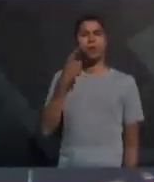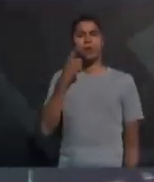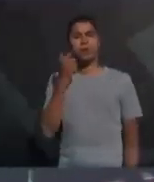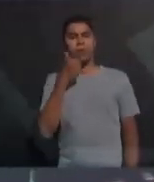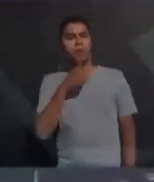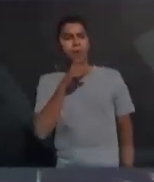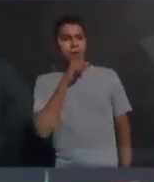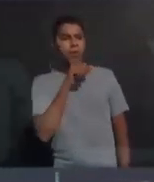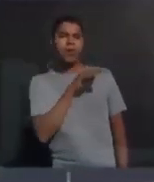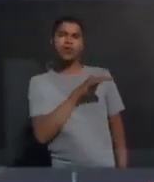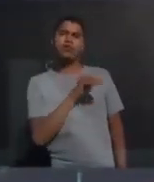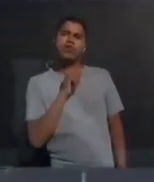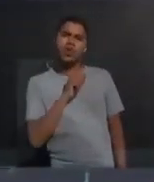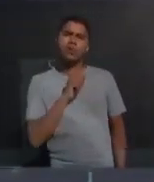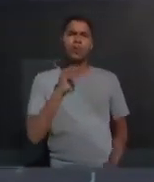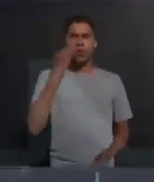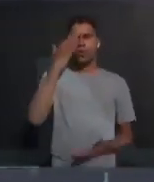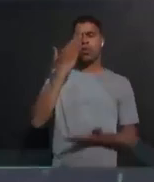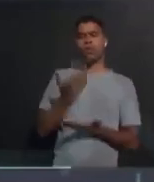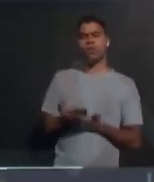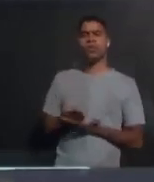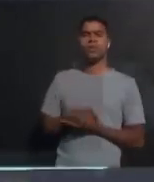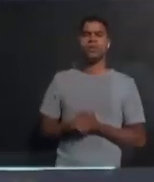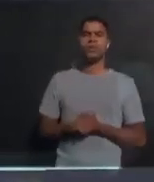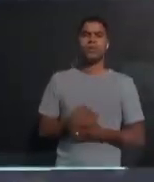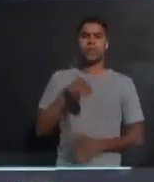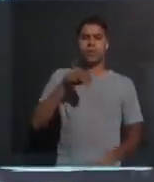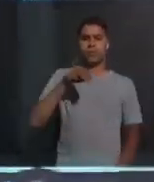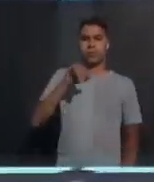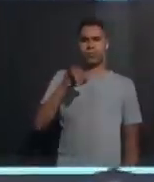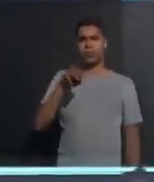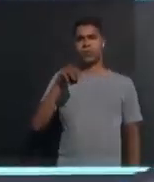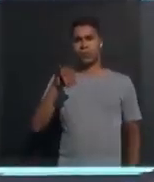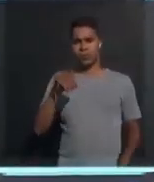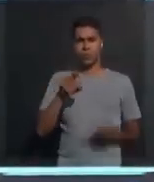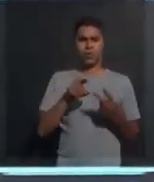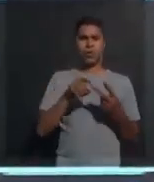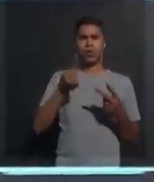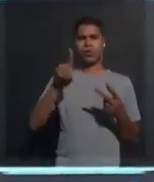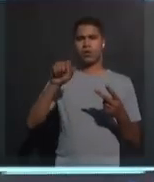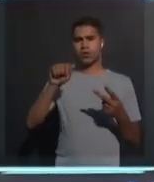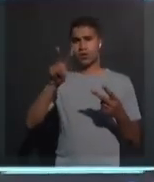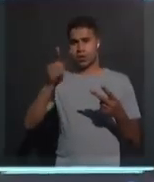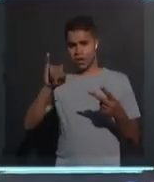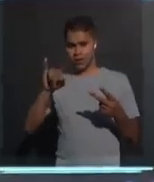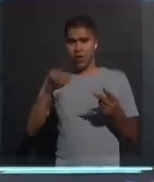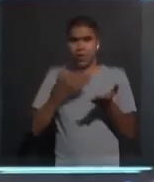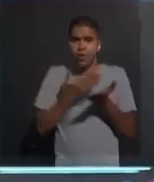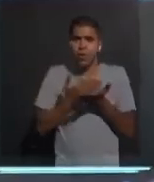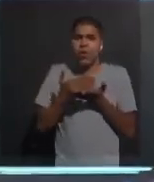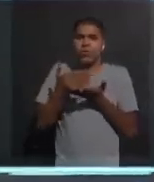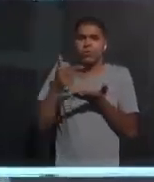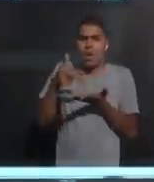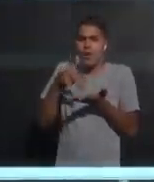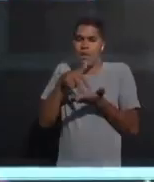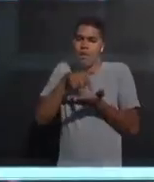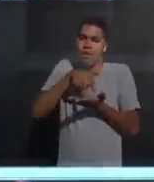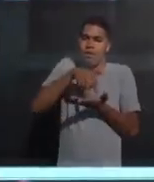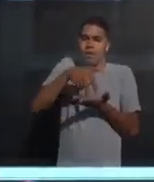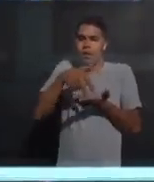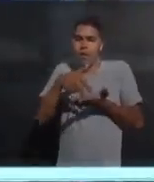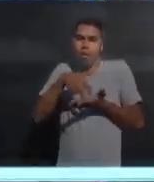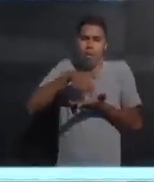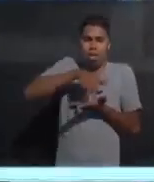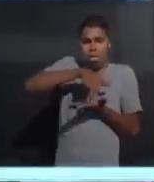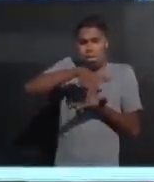dela chama ali ela confia por exemplo quando um amigo davi começaram a gatinhar a andar nisso ele ficava